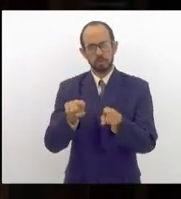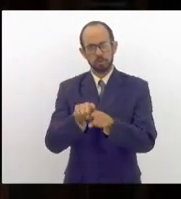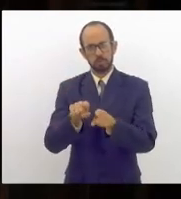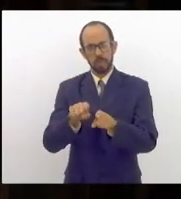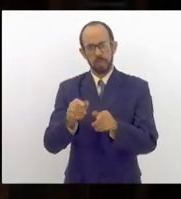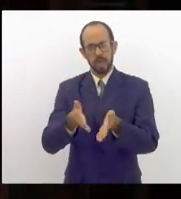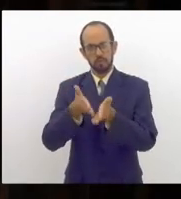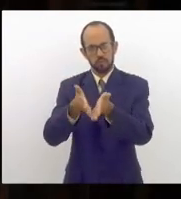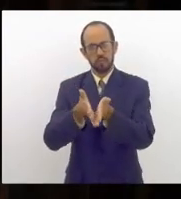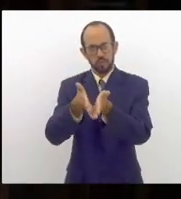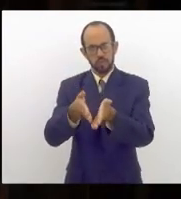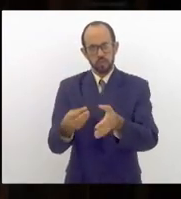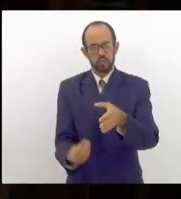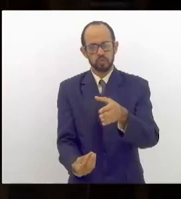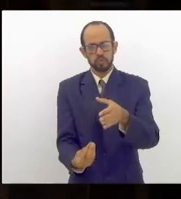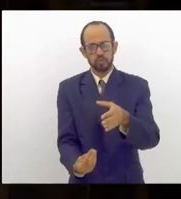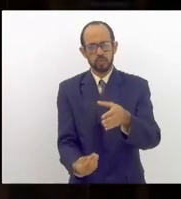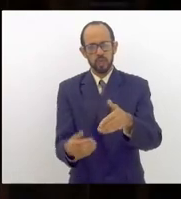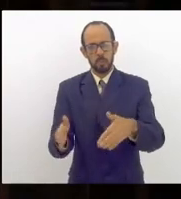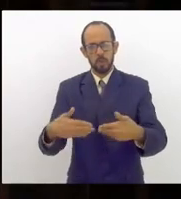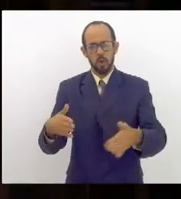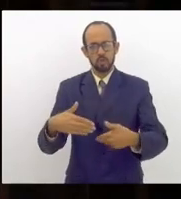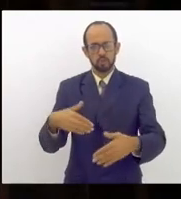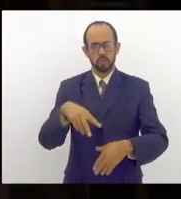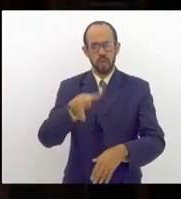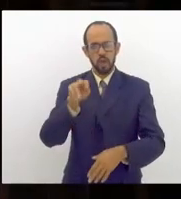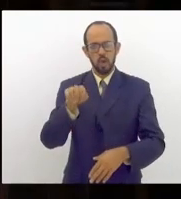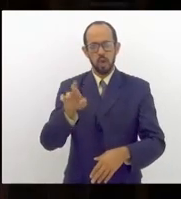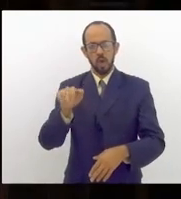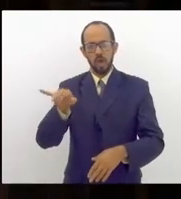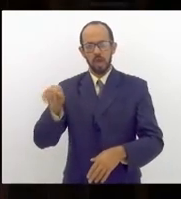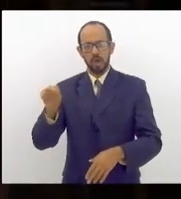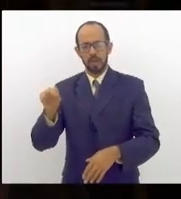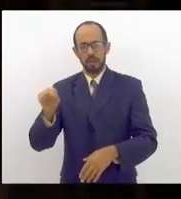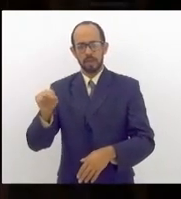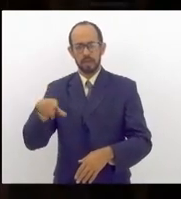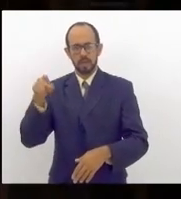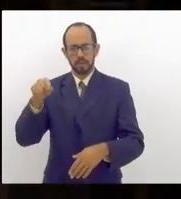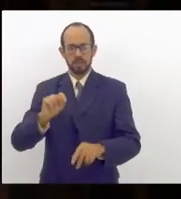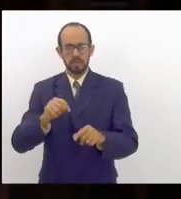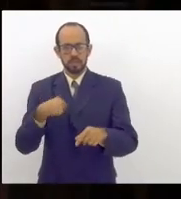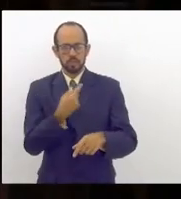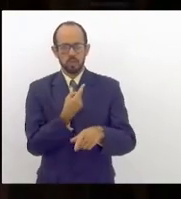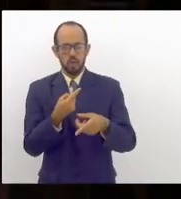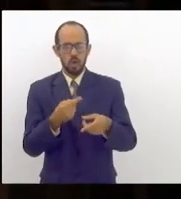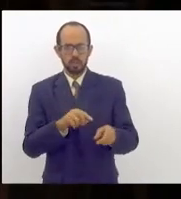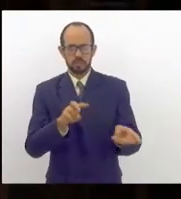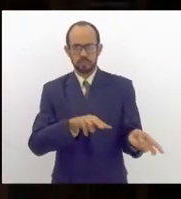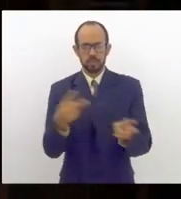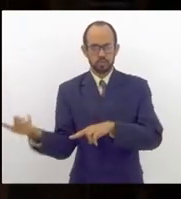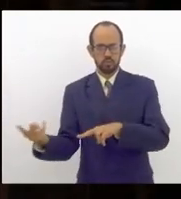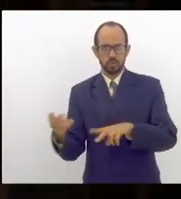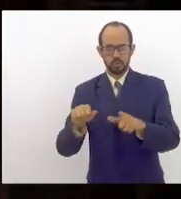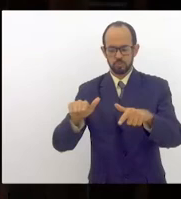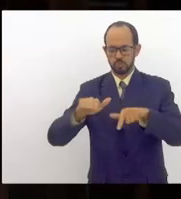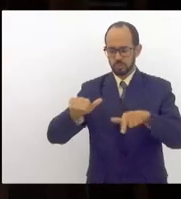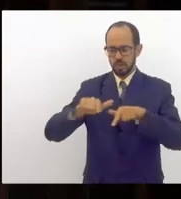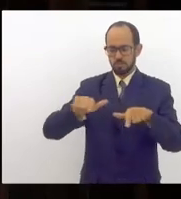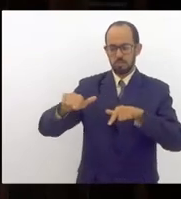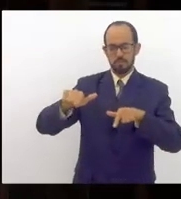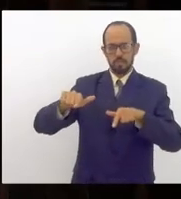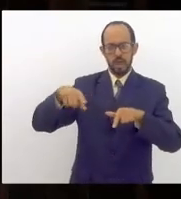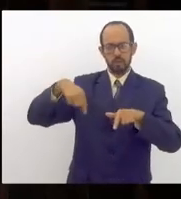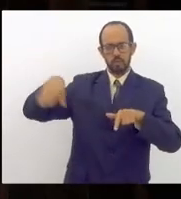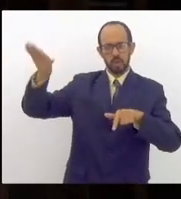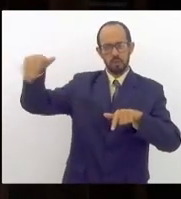Coréia em detrimento da produção nacional e aí a gente exporta emprego do Brasil para o